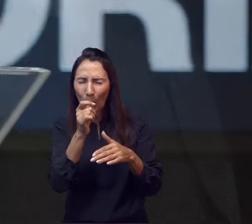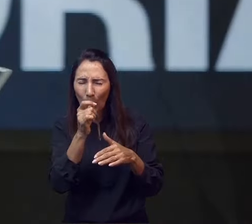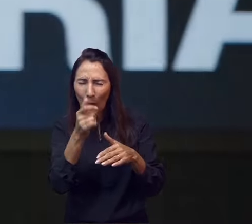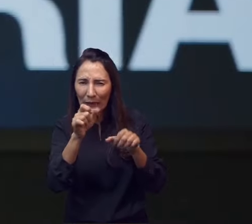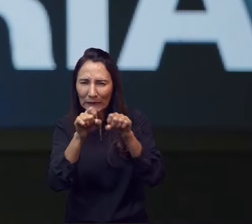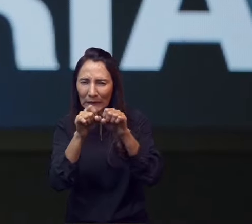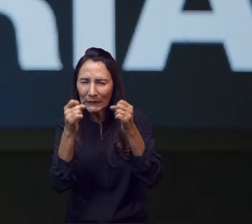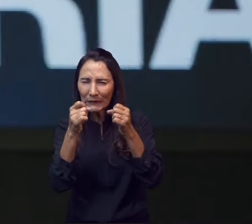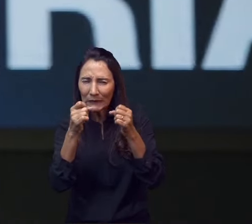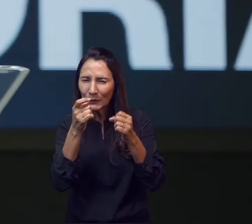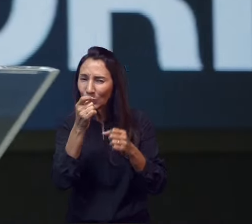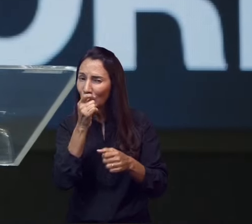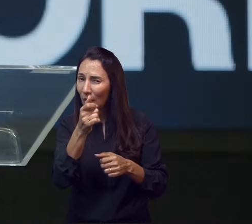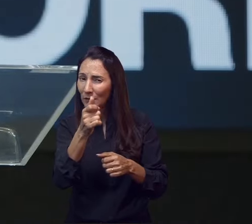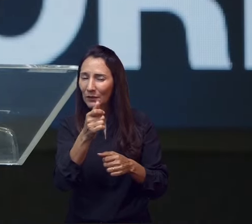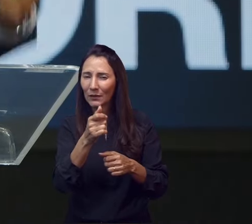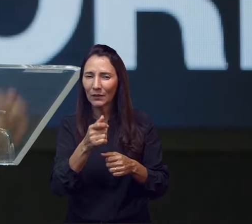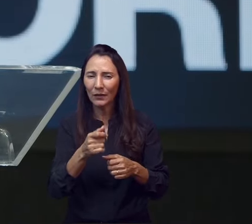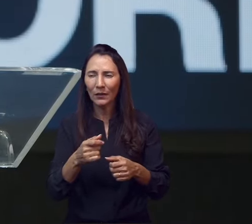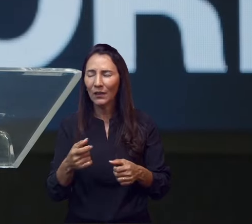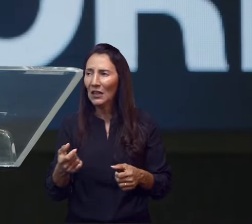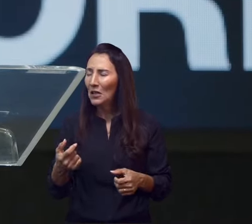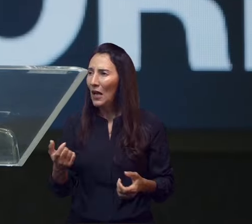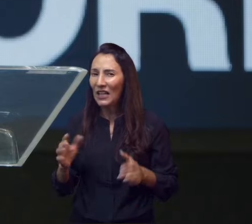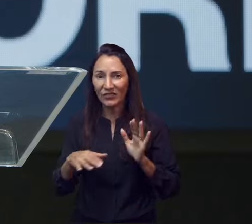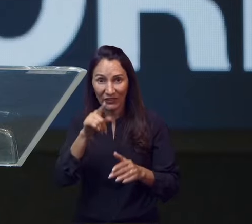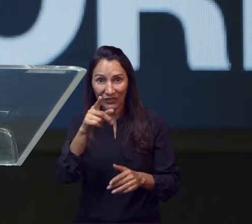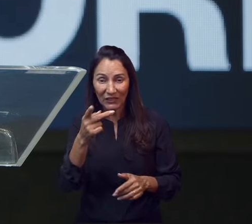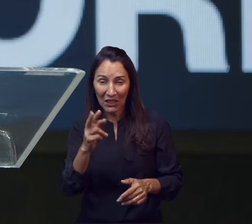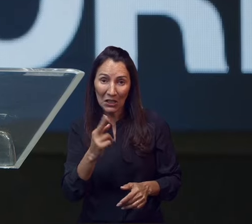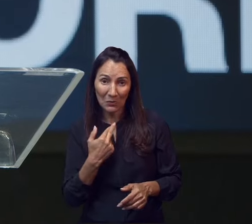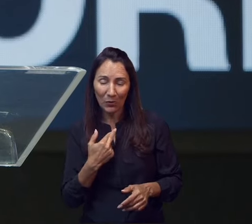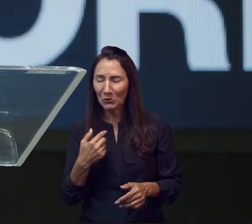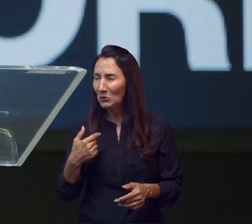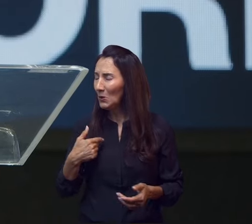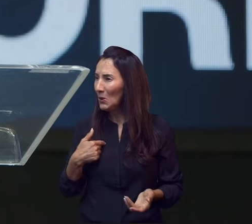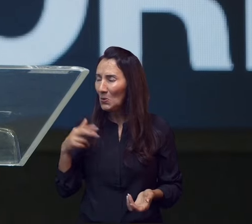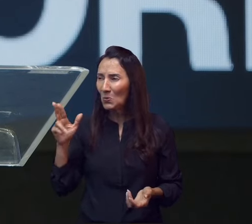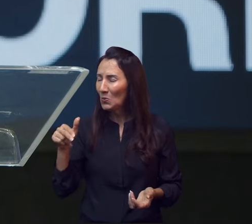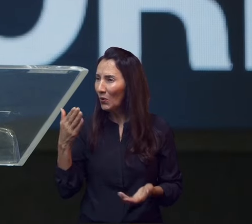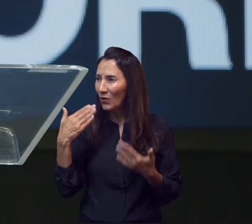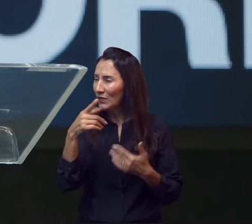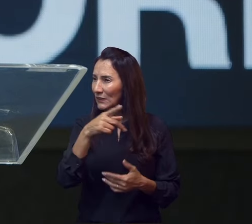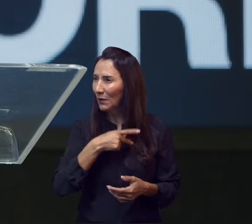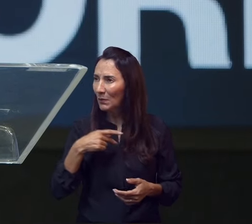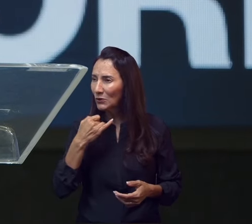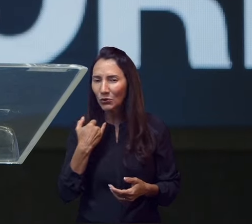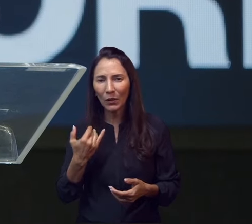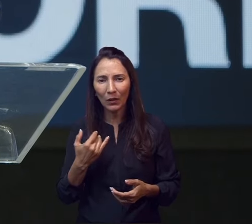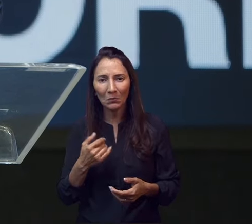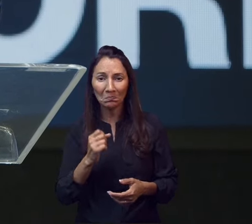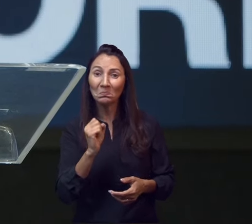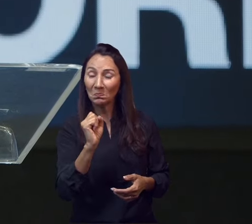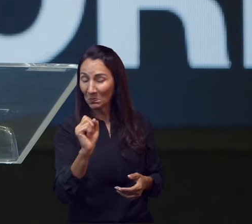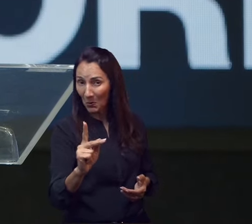você diga eu nunca conversei com pastor Jorge Linhares e eu vou dizer para você ok